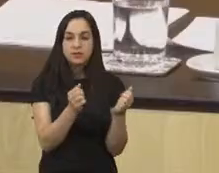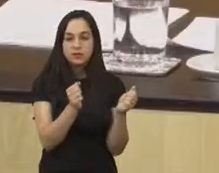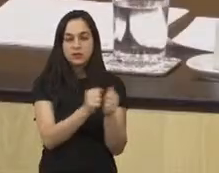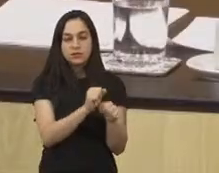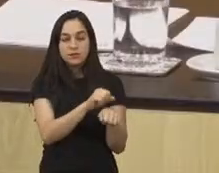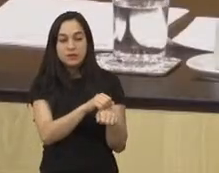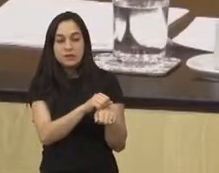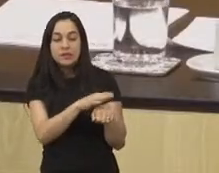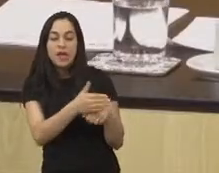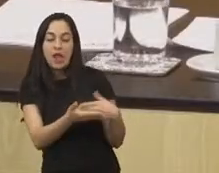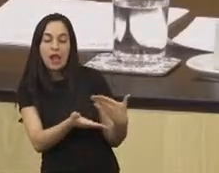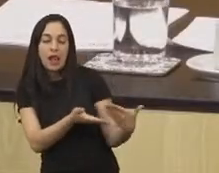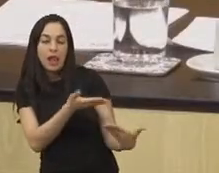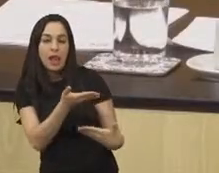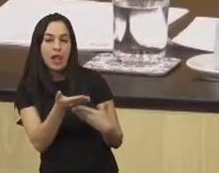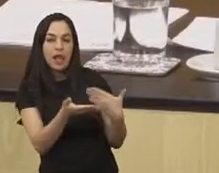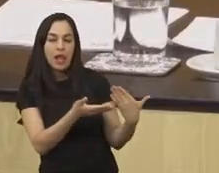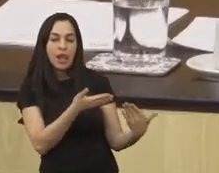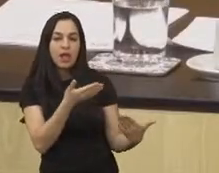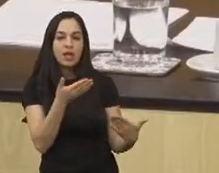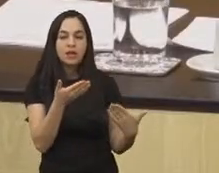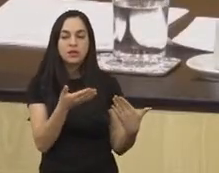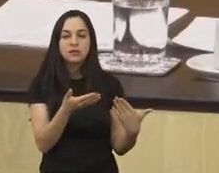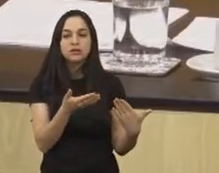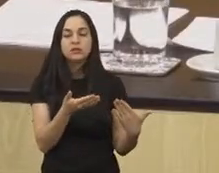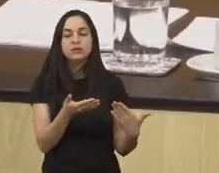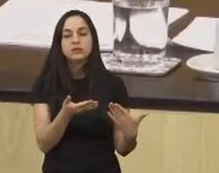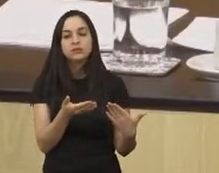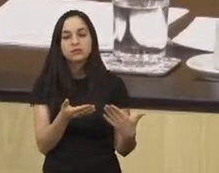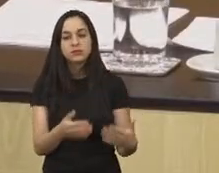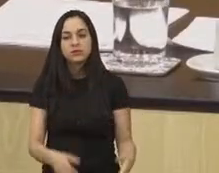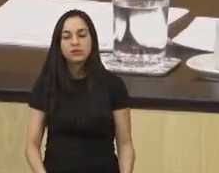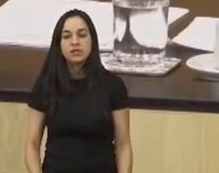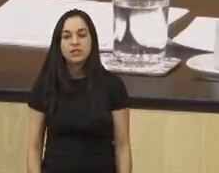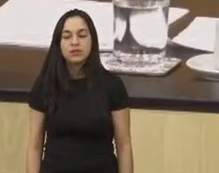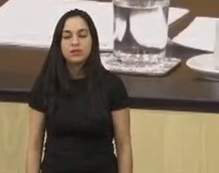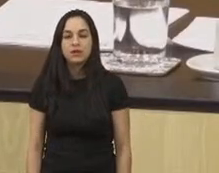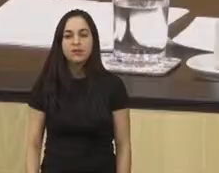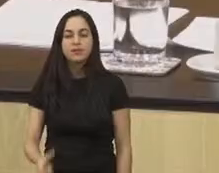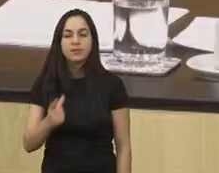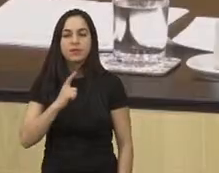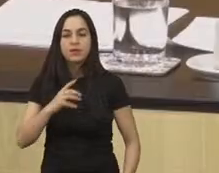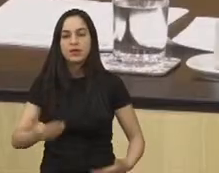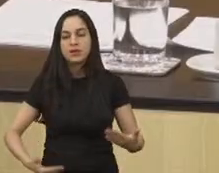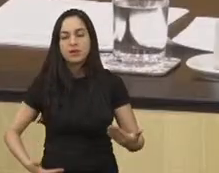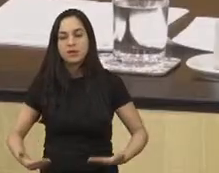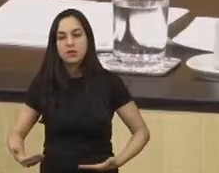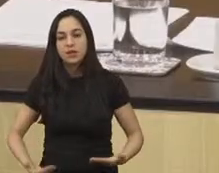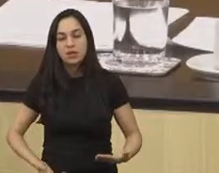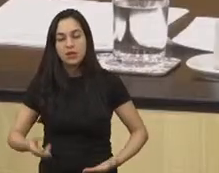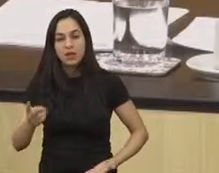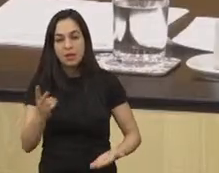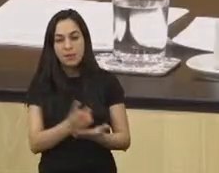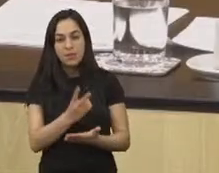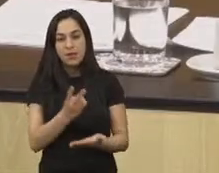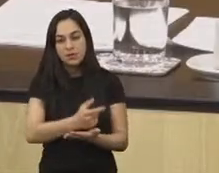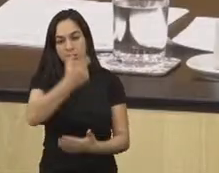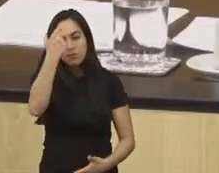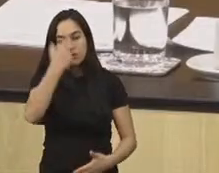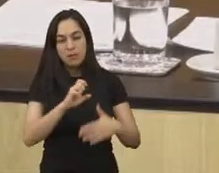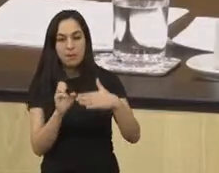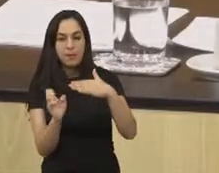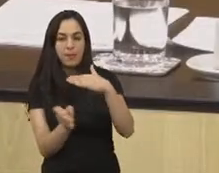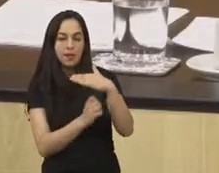por afinidade até o 3º grau, da autoridade nomeante ou de servidor da mesma pessoa jurídica investido em cargo